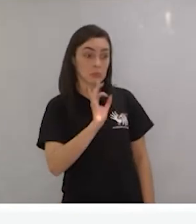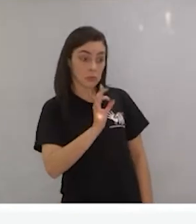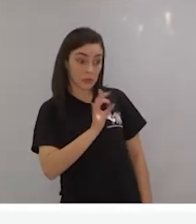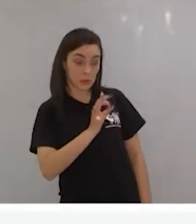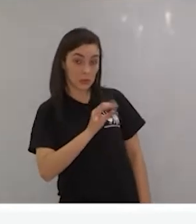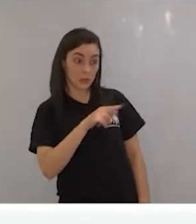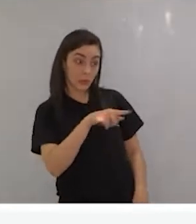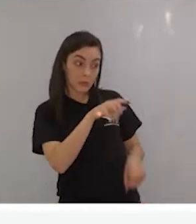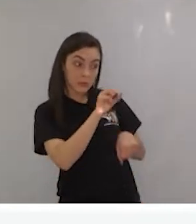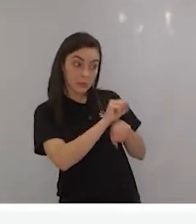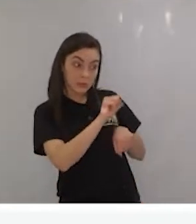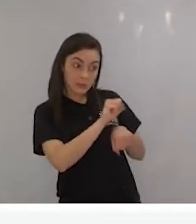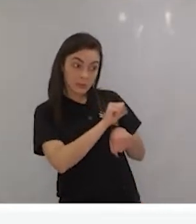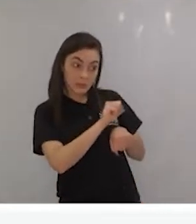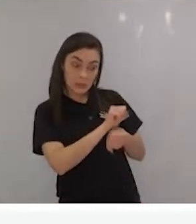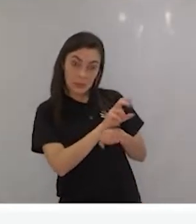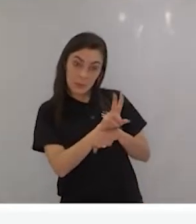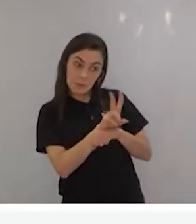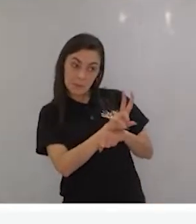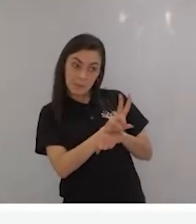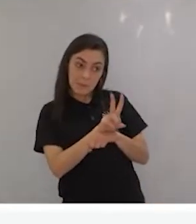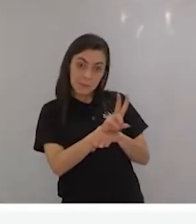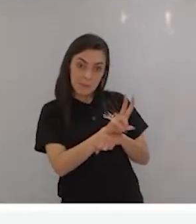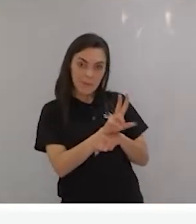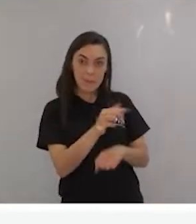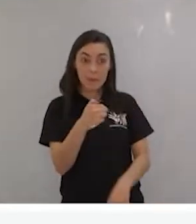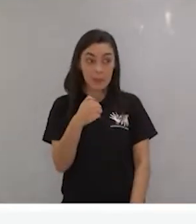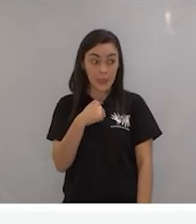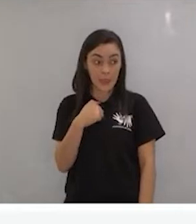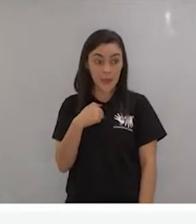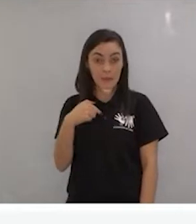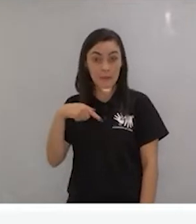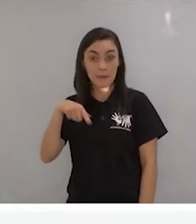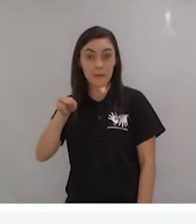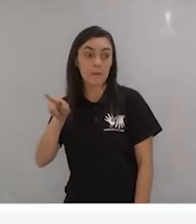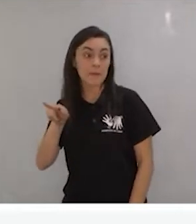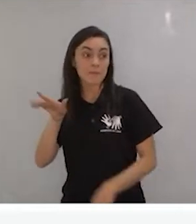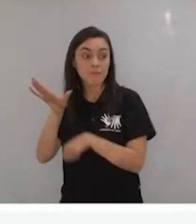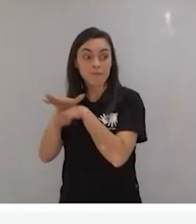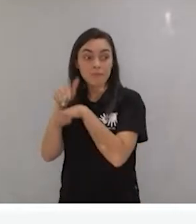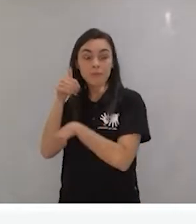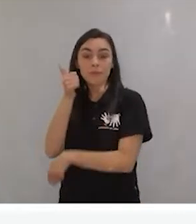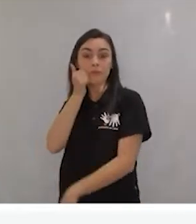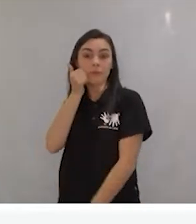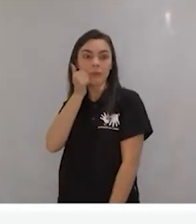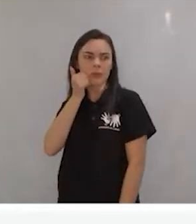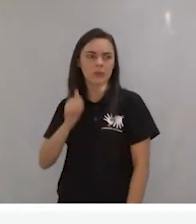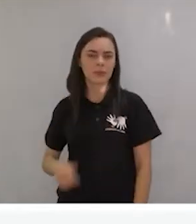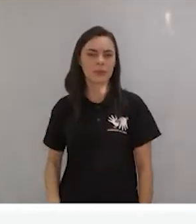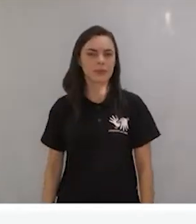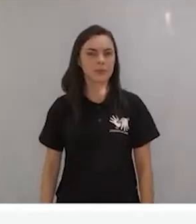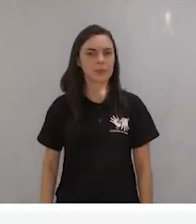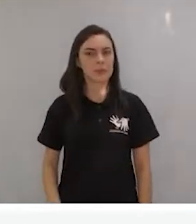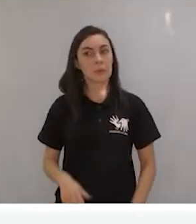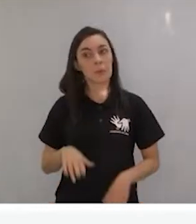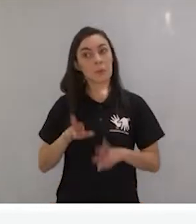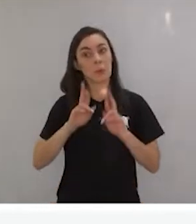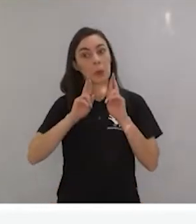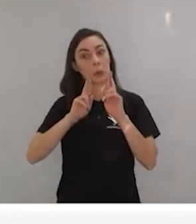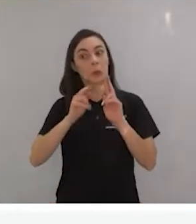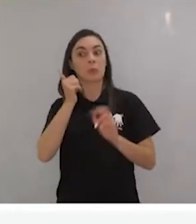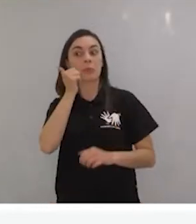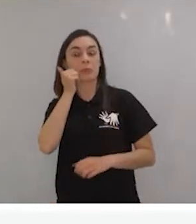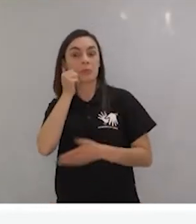Isso, você espera aqui e faz guarda. Eu vou e trago a mamãe. Espero que ela